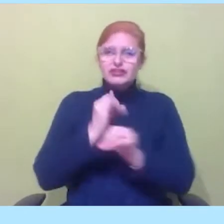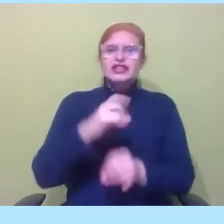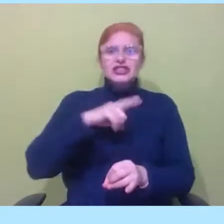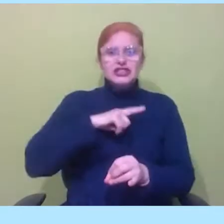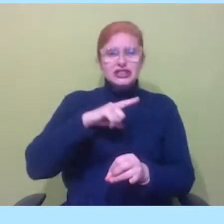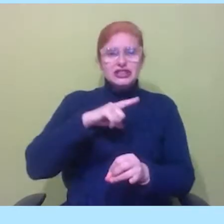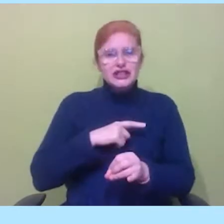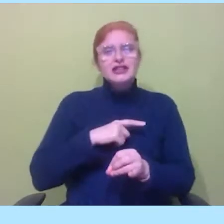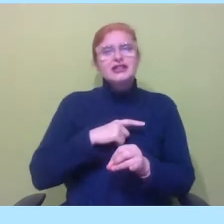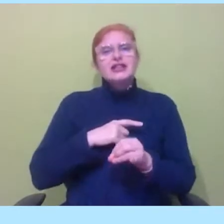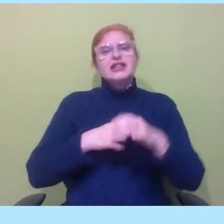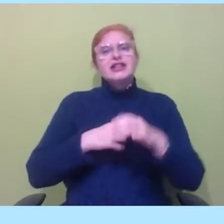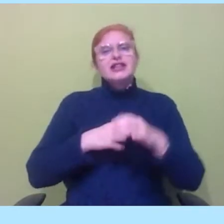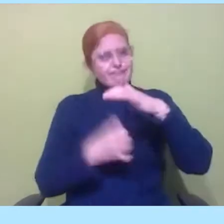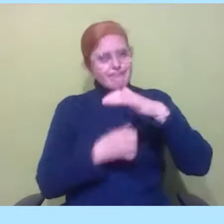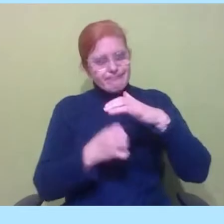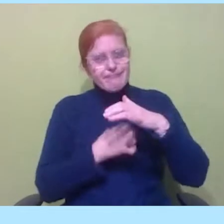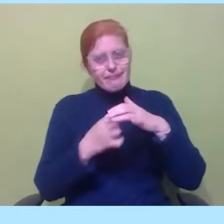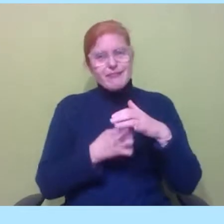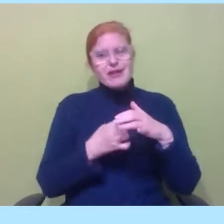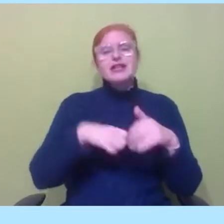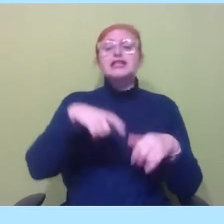grandes corporações possuem